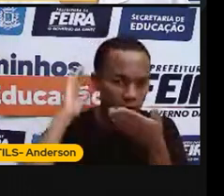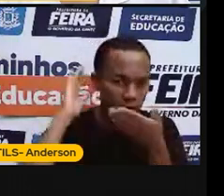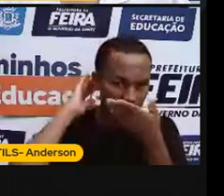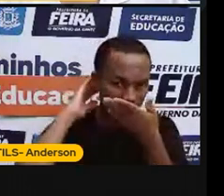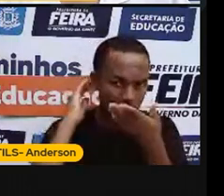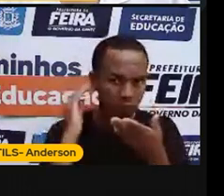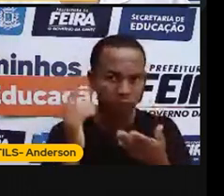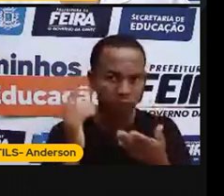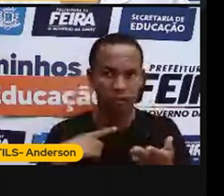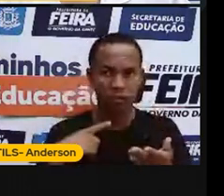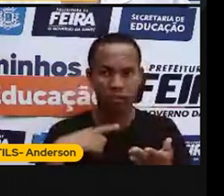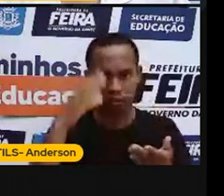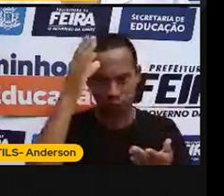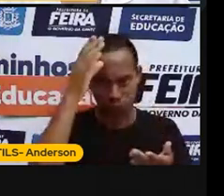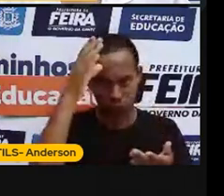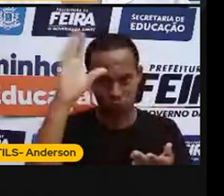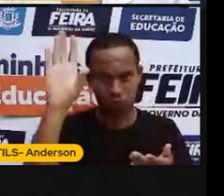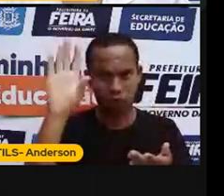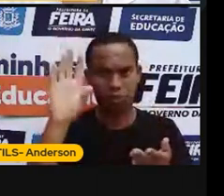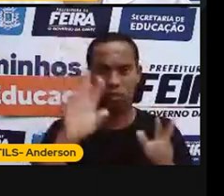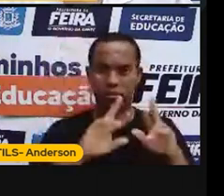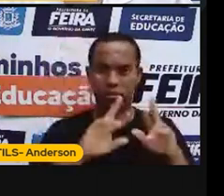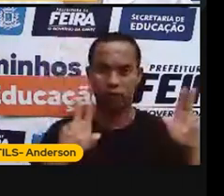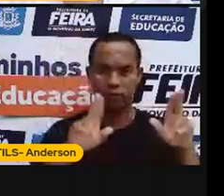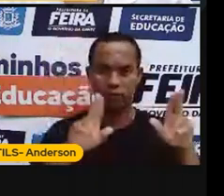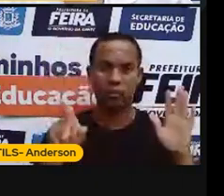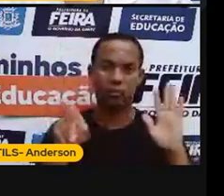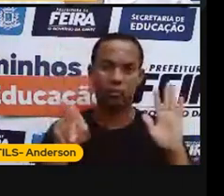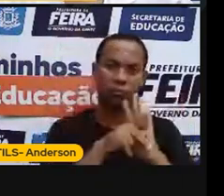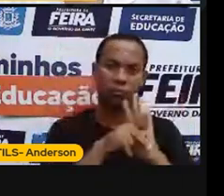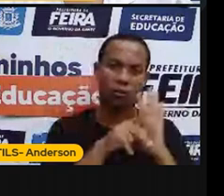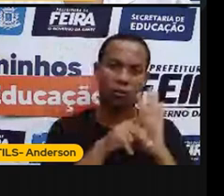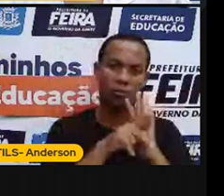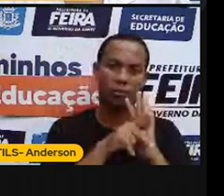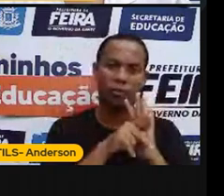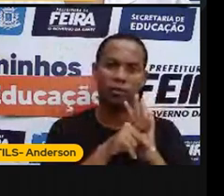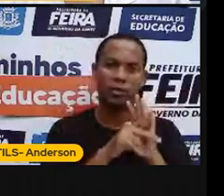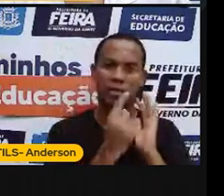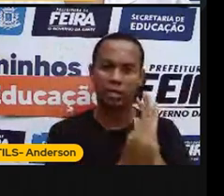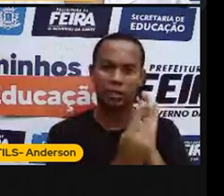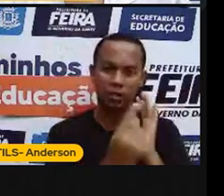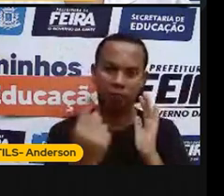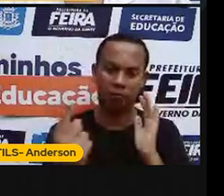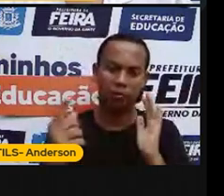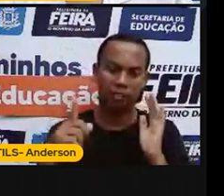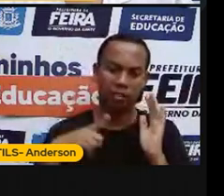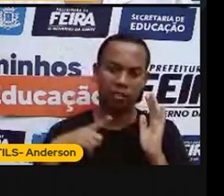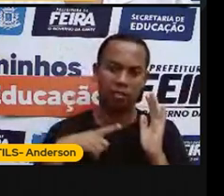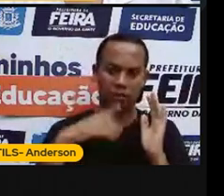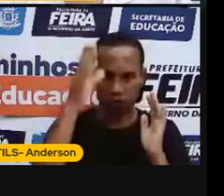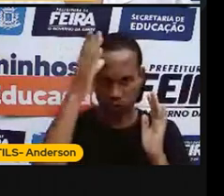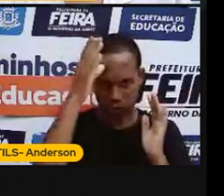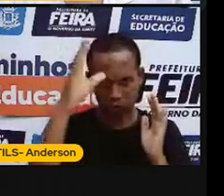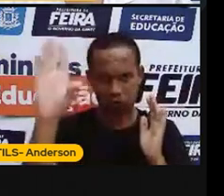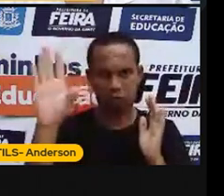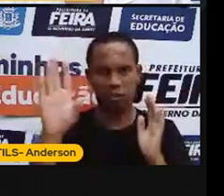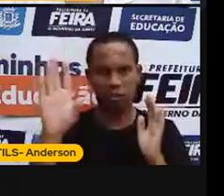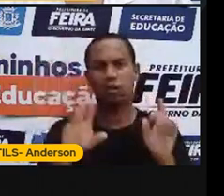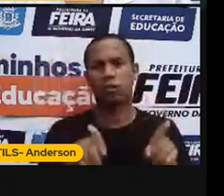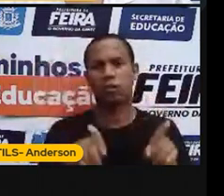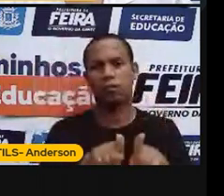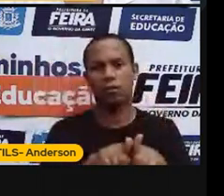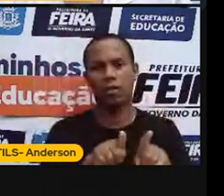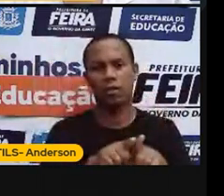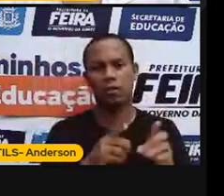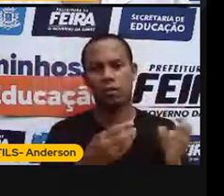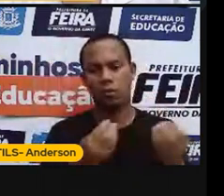possui comportamentos e costumes próprios que as diferenciam uma das outras. Logo, isso também interfere na maneira